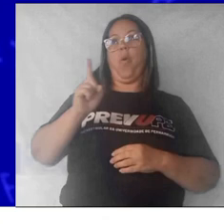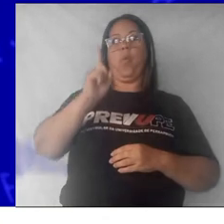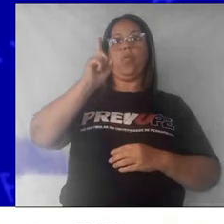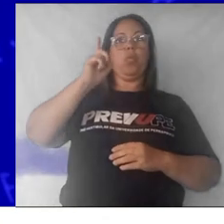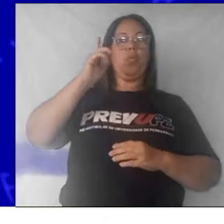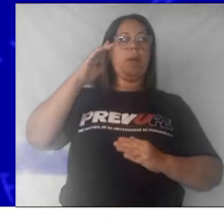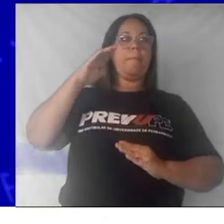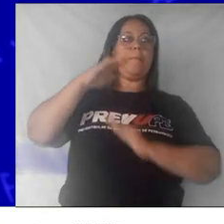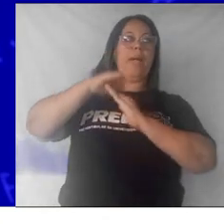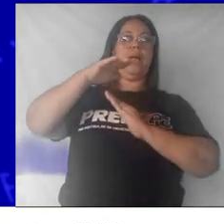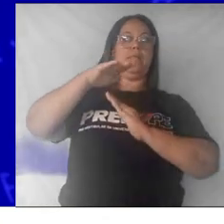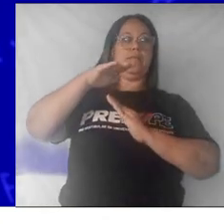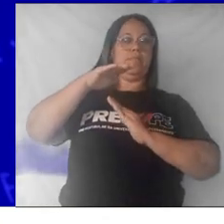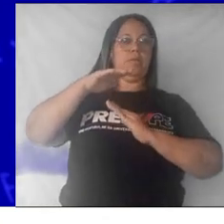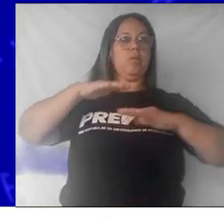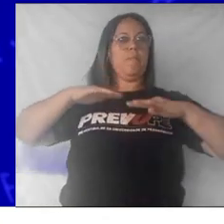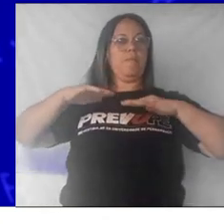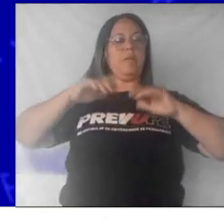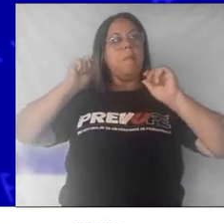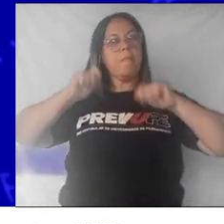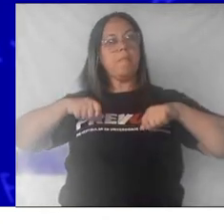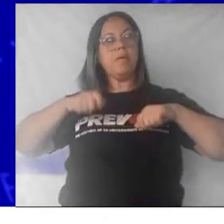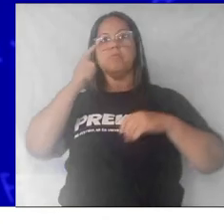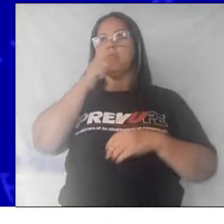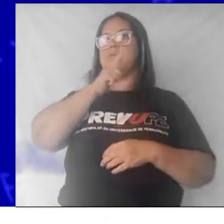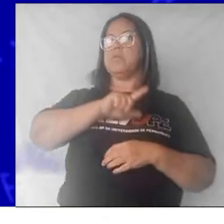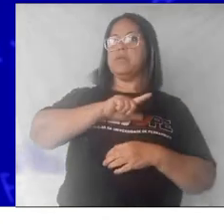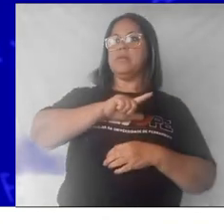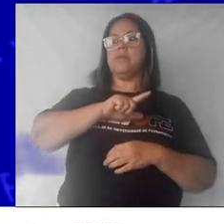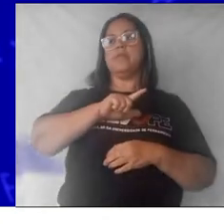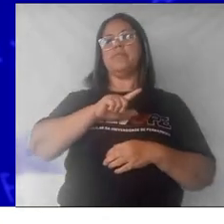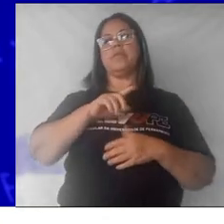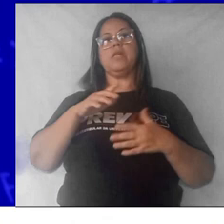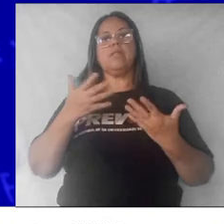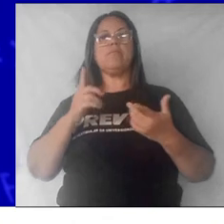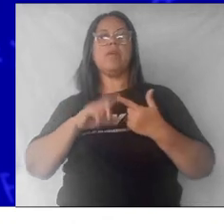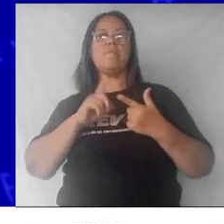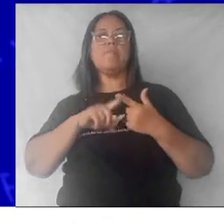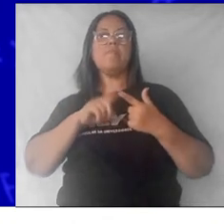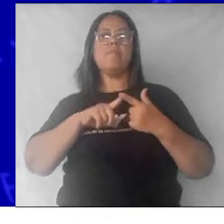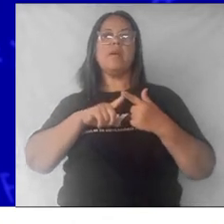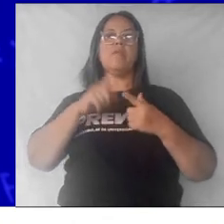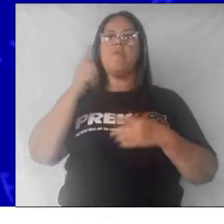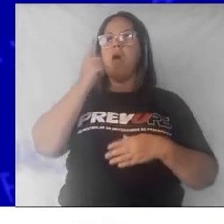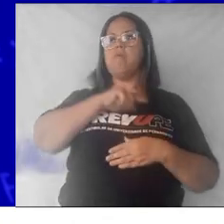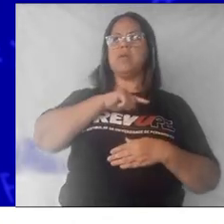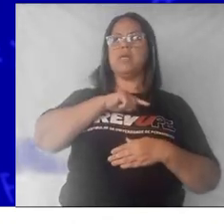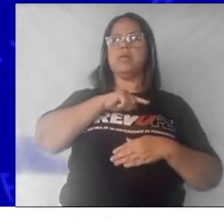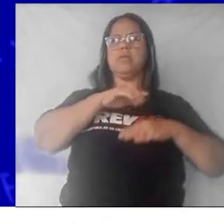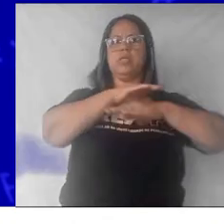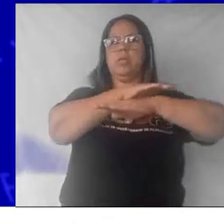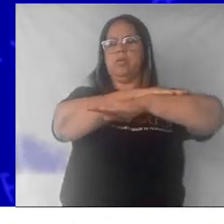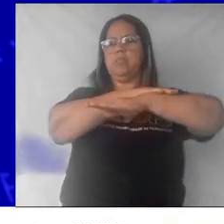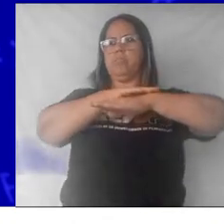movimento pode, alcançar, o alcance horizontal que esse lançamento pode